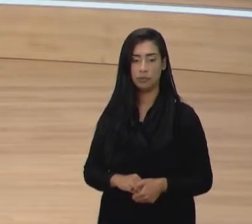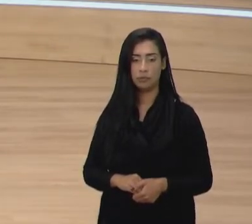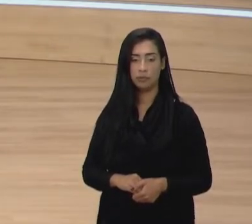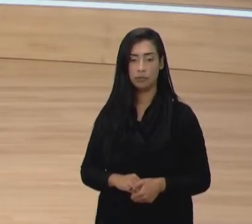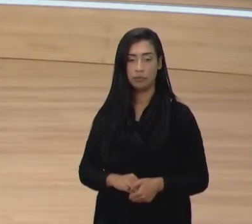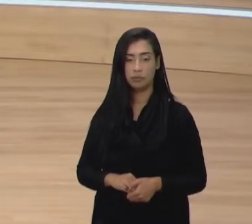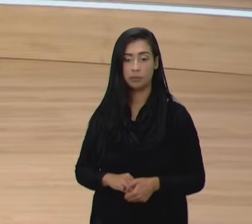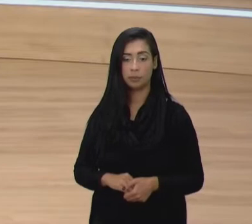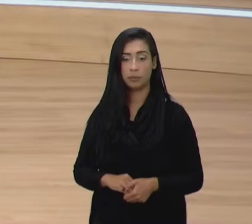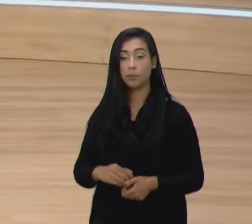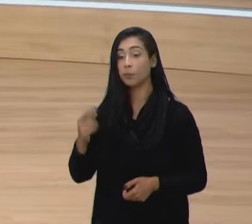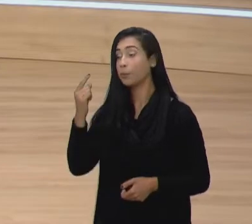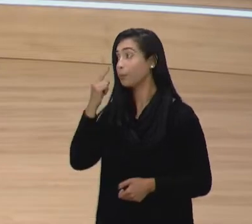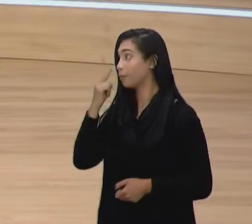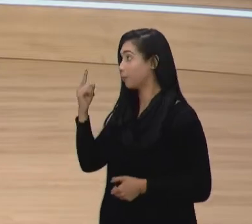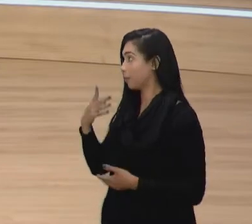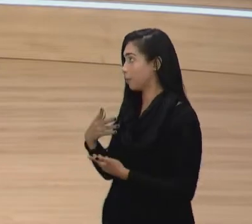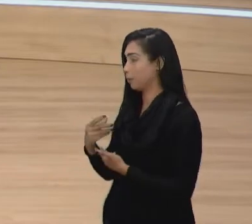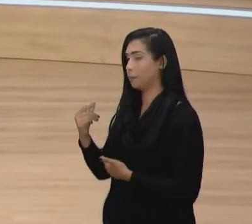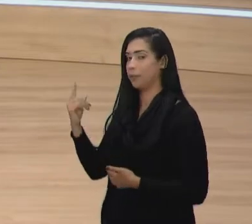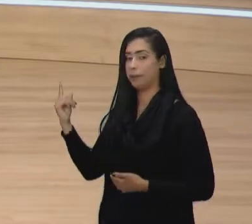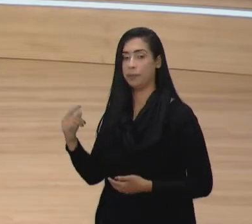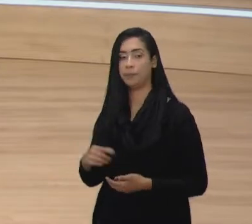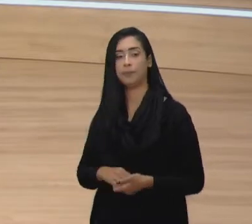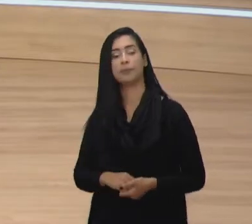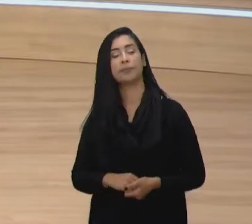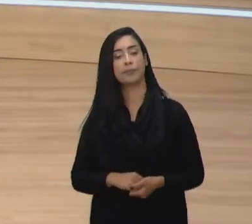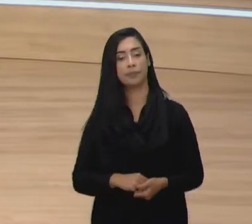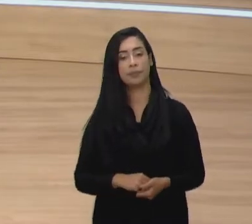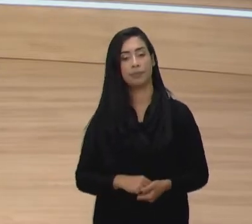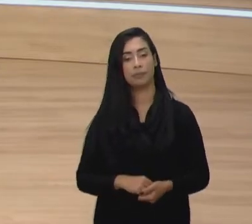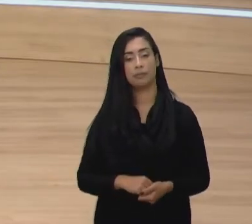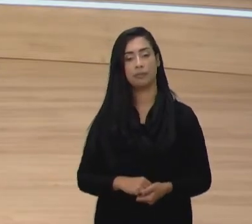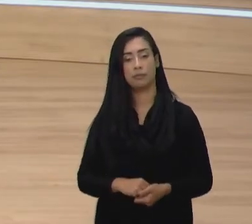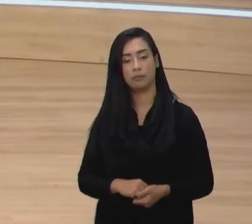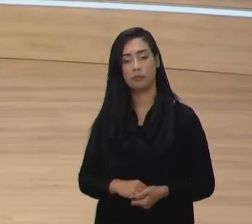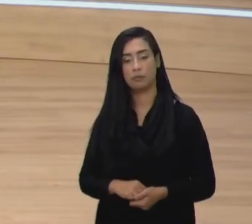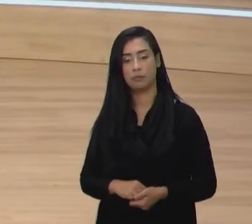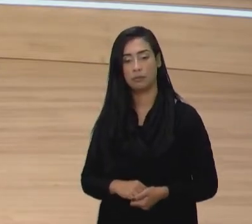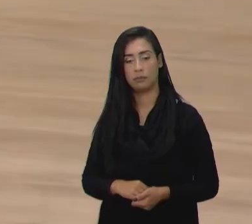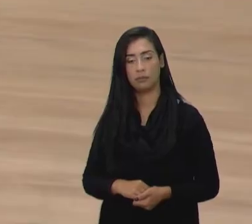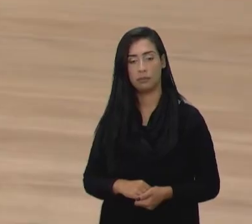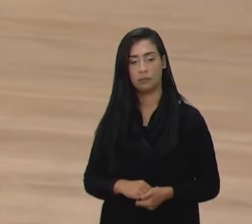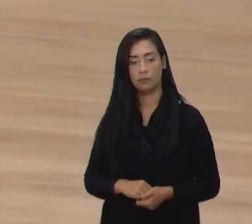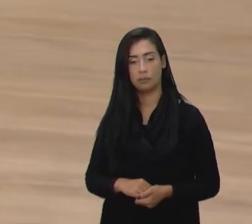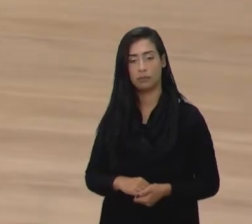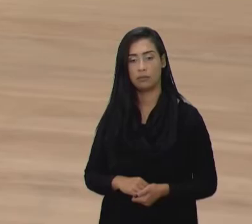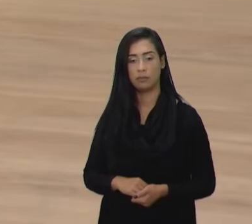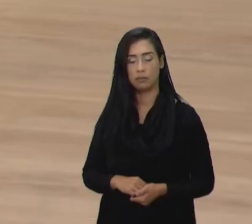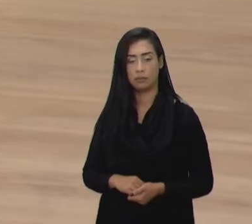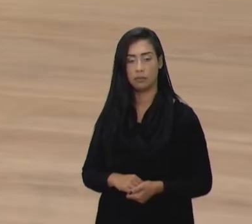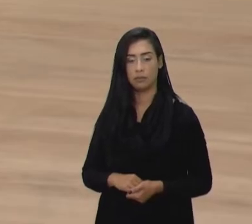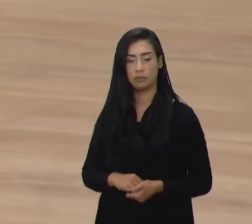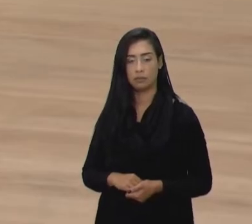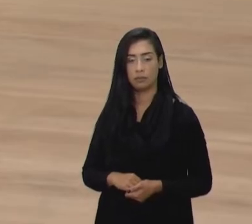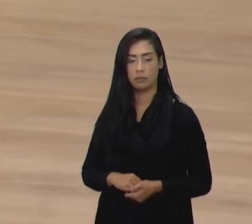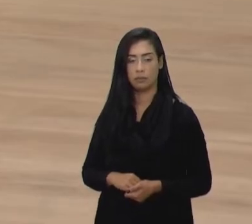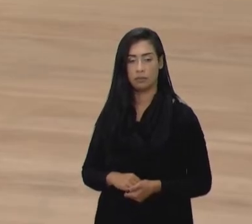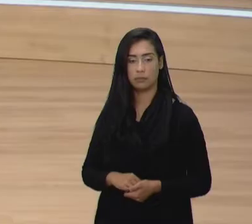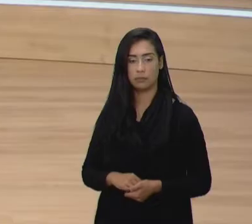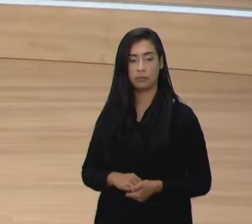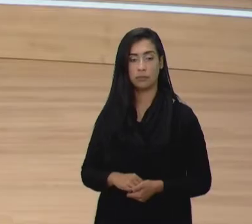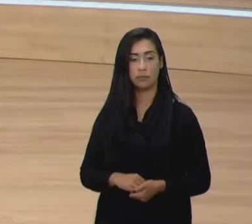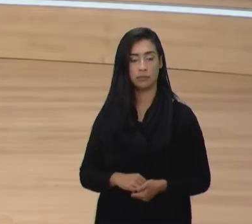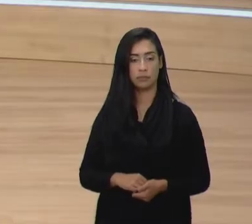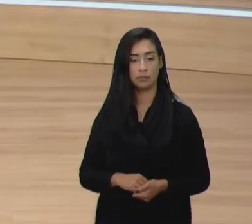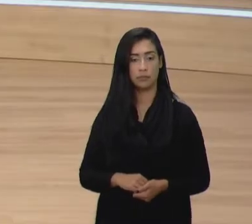com a perna de dentro que vão pra trás. Na hora de fechar, é a perna de fora que fecha. E aqui não é um high five,